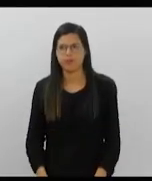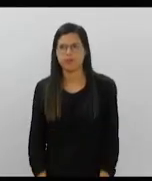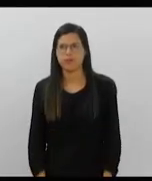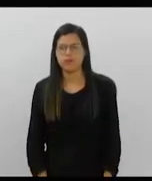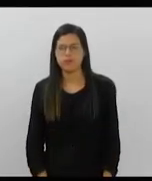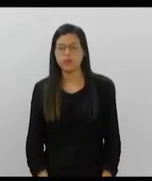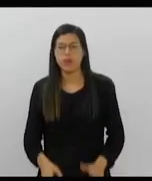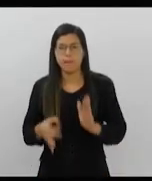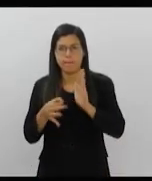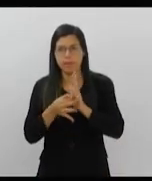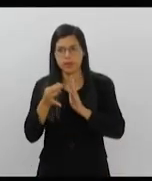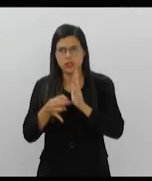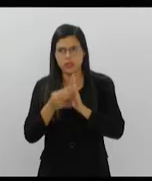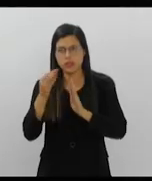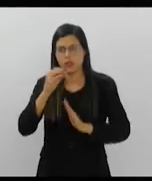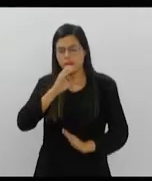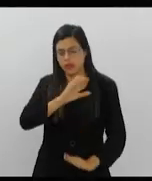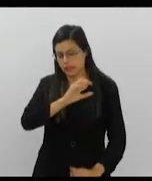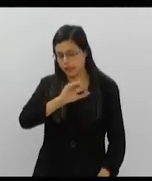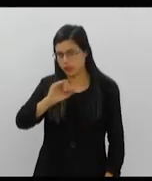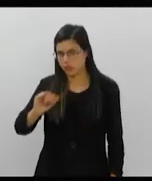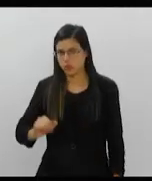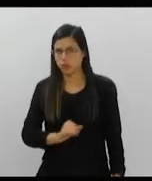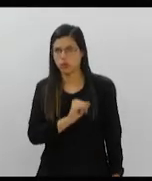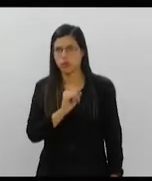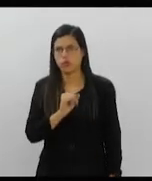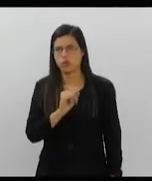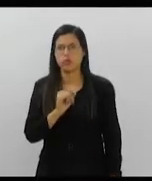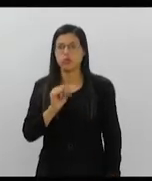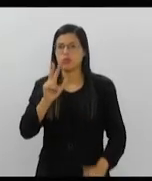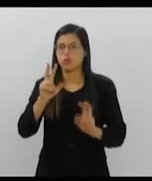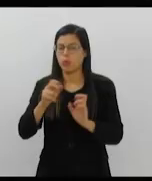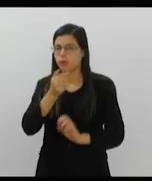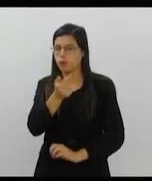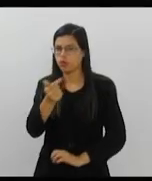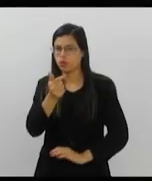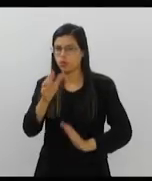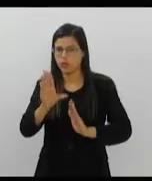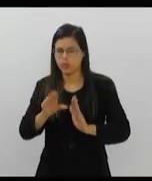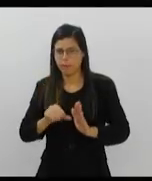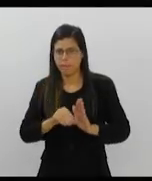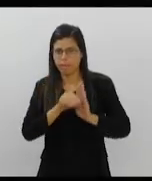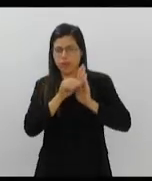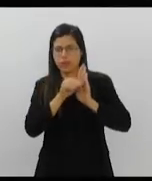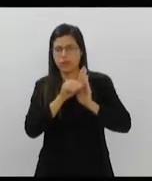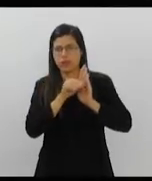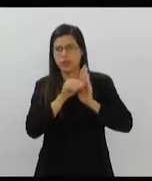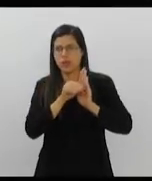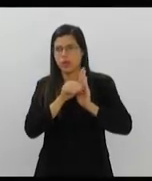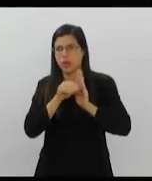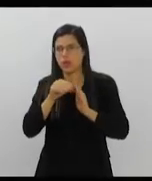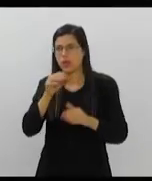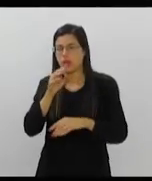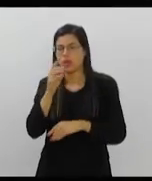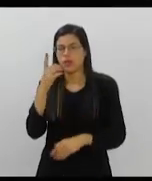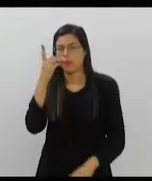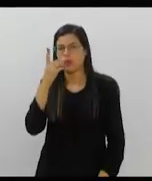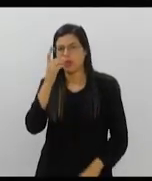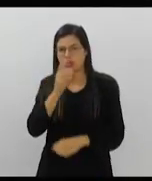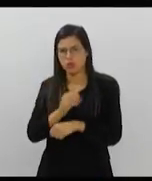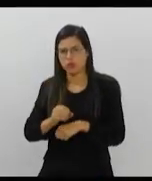Deu parecer pela CCJ sobre as 22 emendas o deputado doutor Serginho,